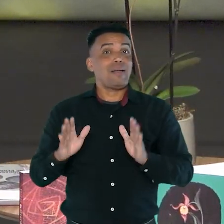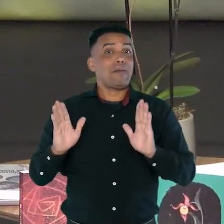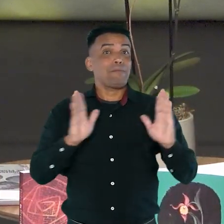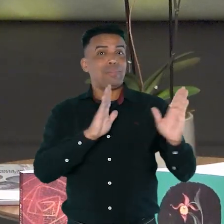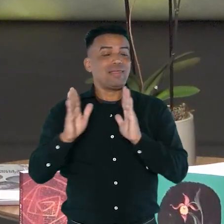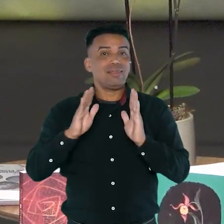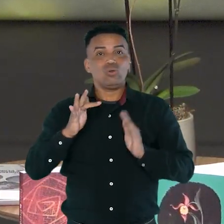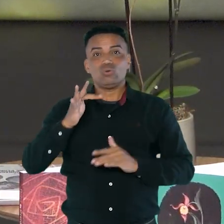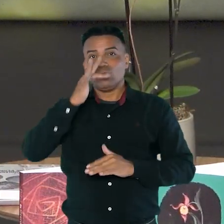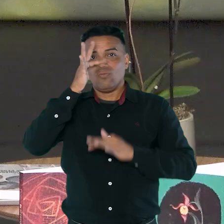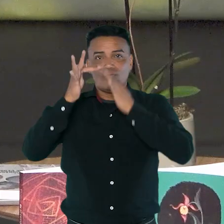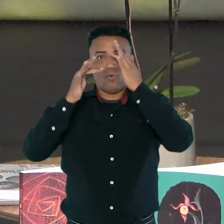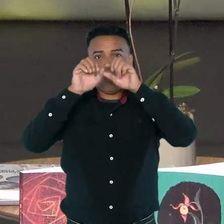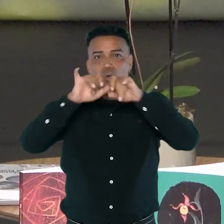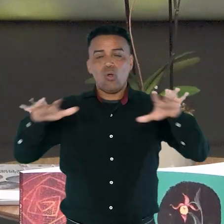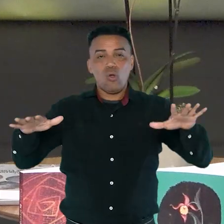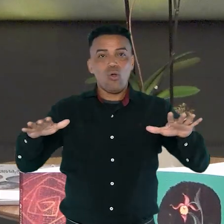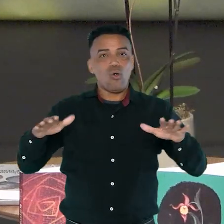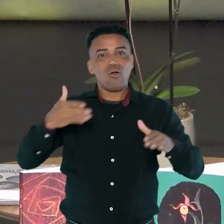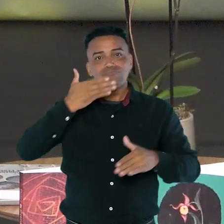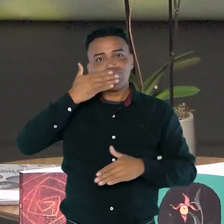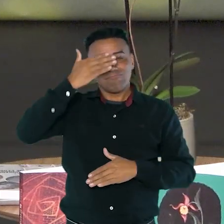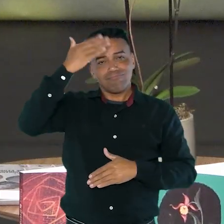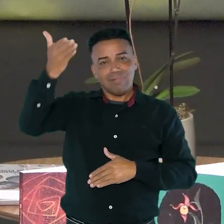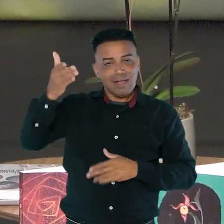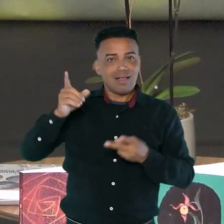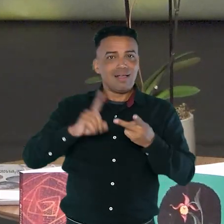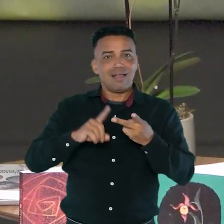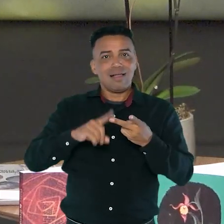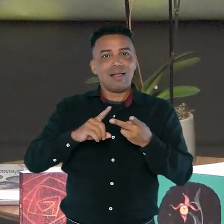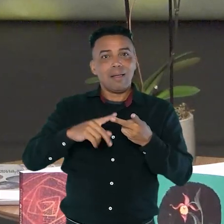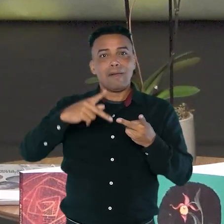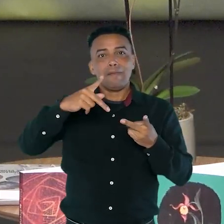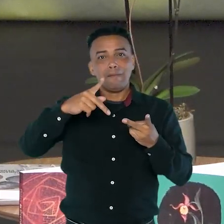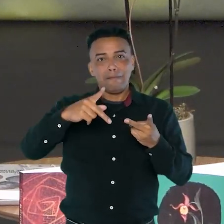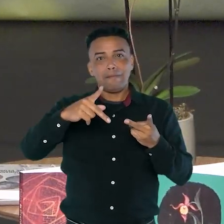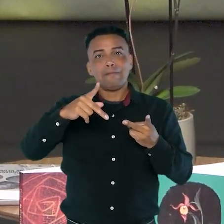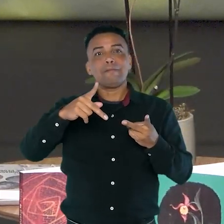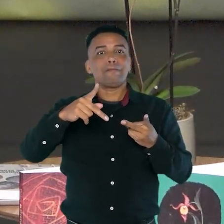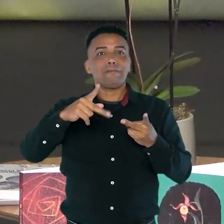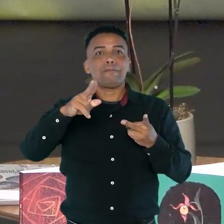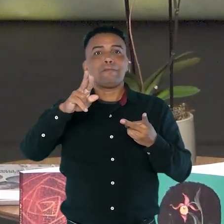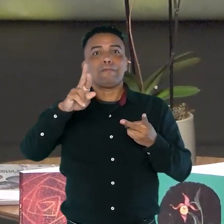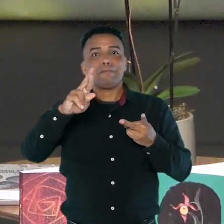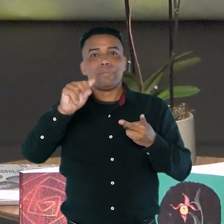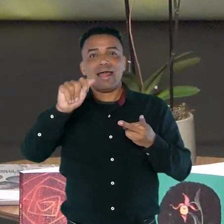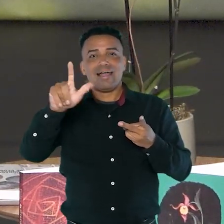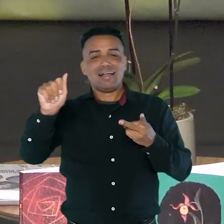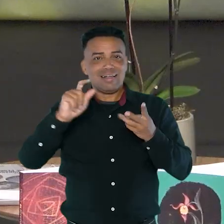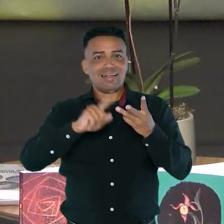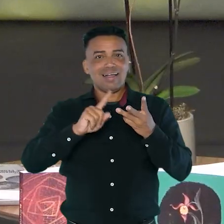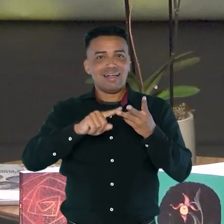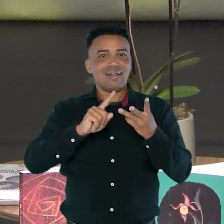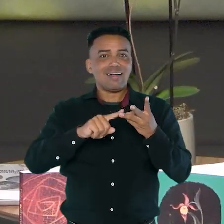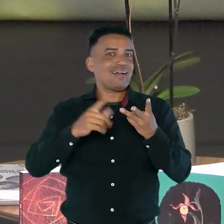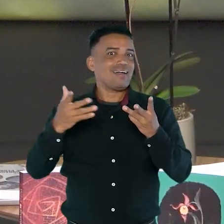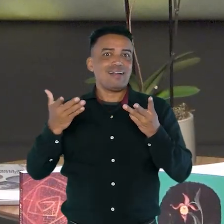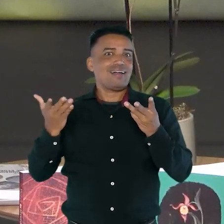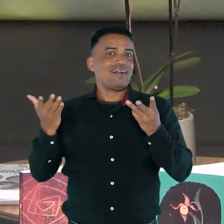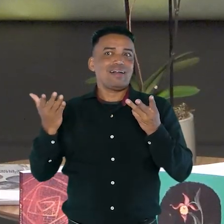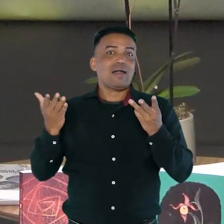a Primavera de Praga, a Bossa Nova, a Tropicália. Eu acho que nós vivemos a primavera